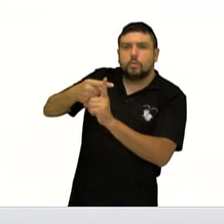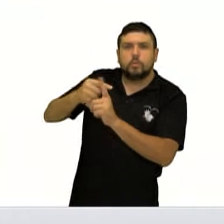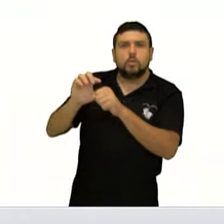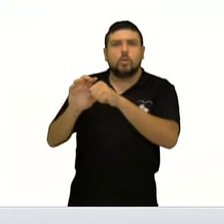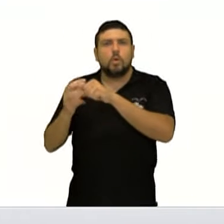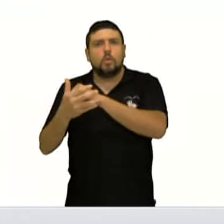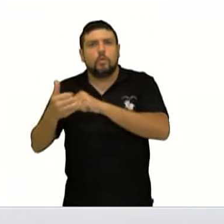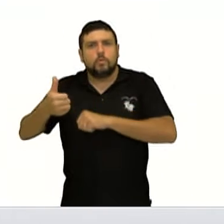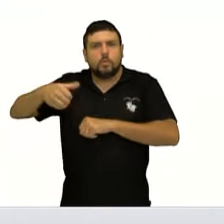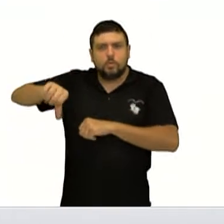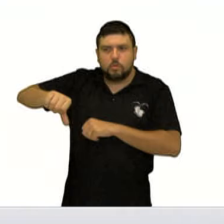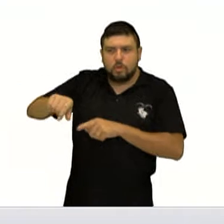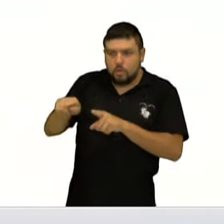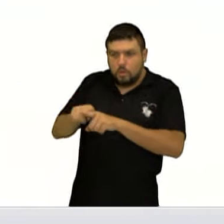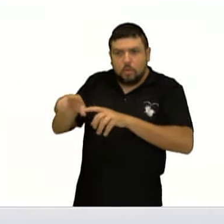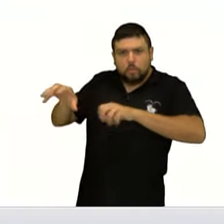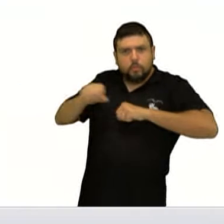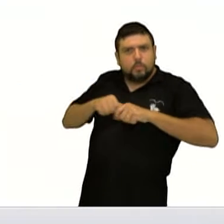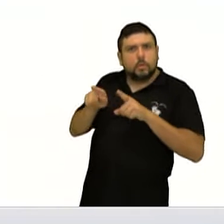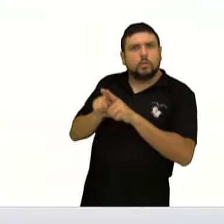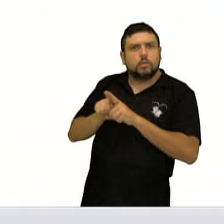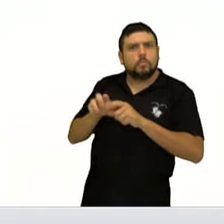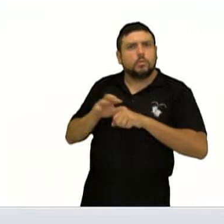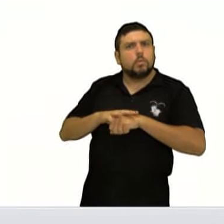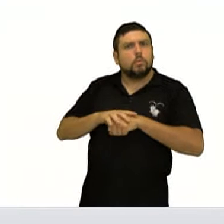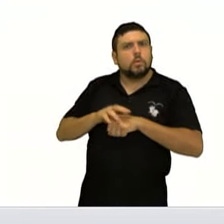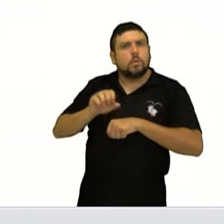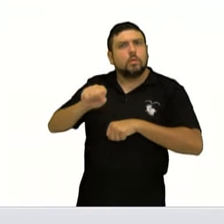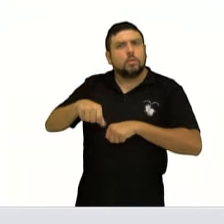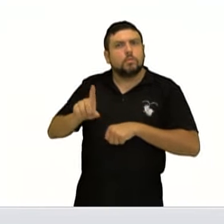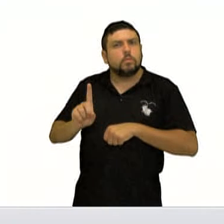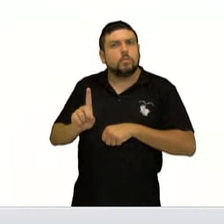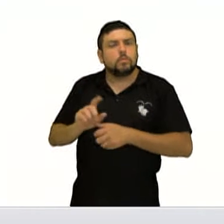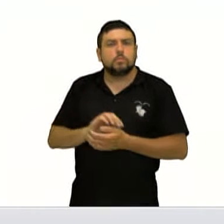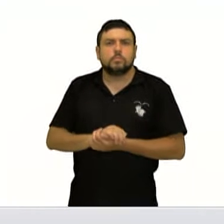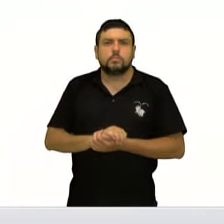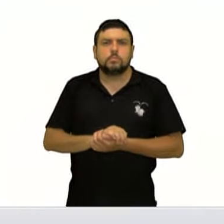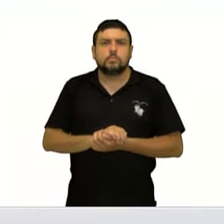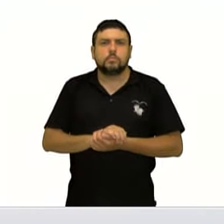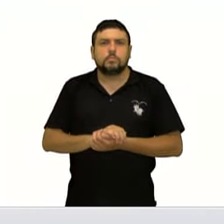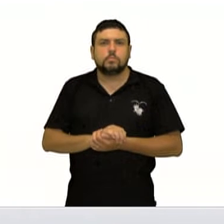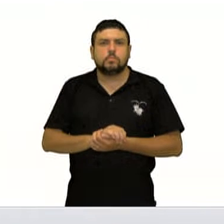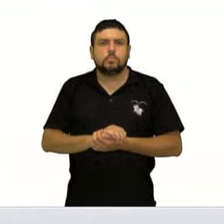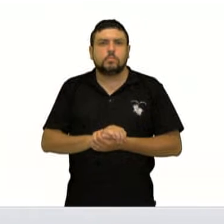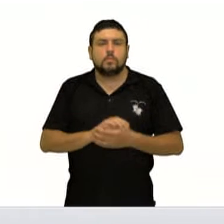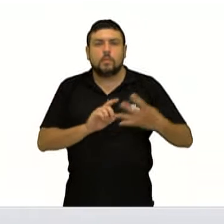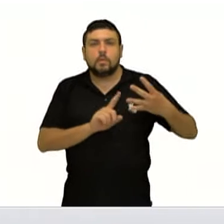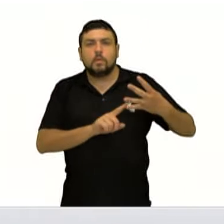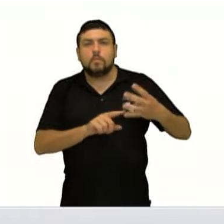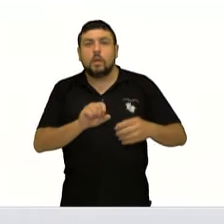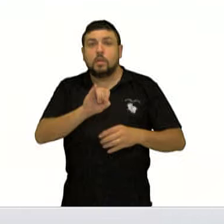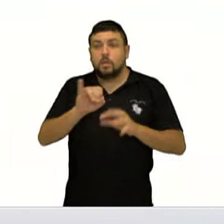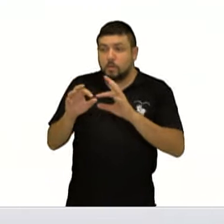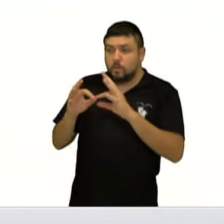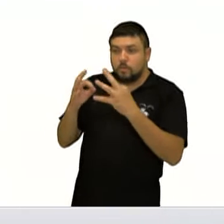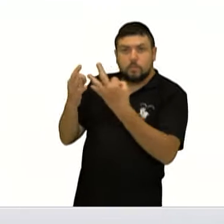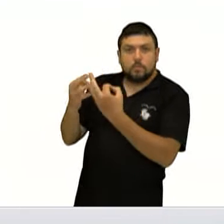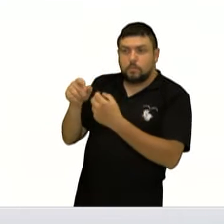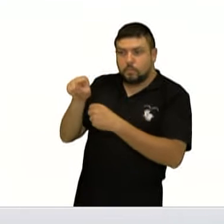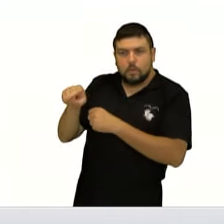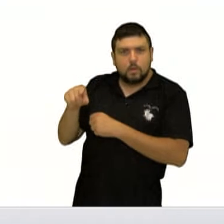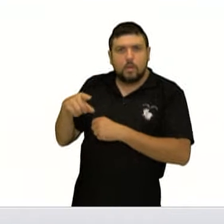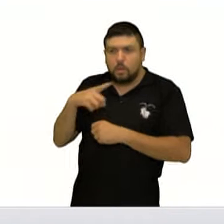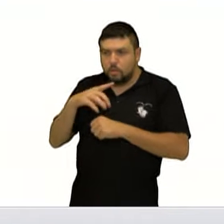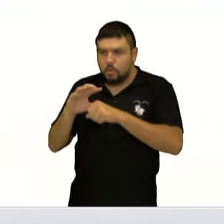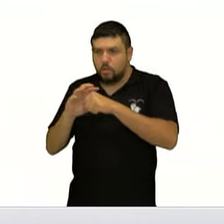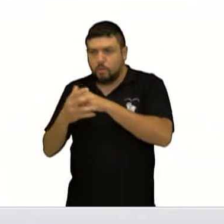que também está com a doença? Sim ou não? E a última, se um familiar está com Covid-19,